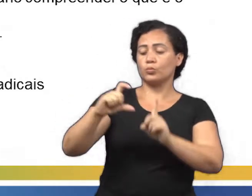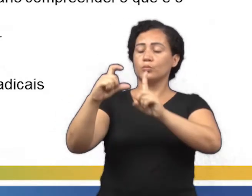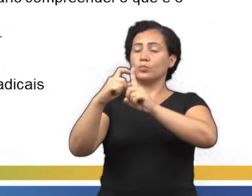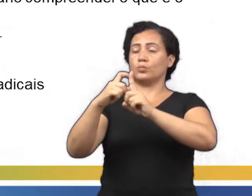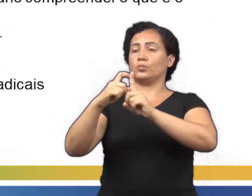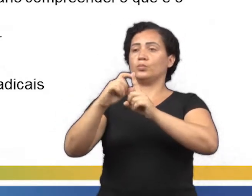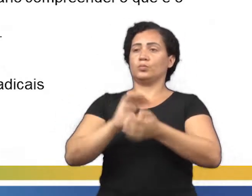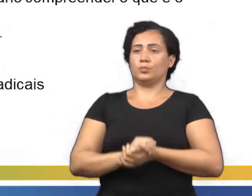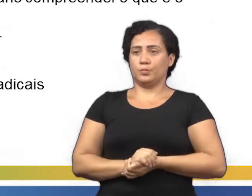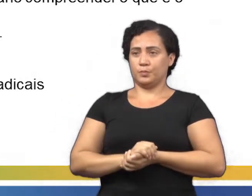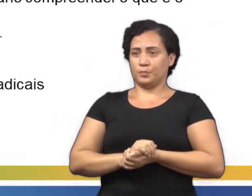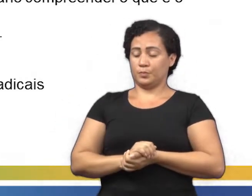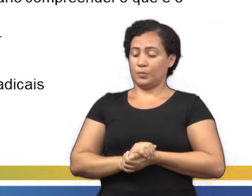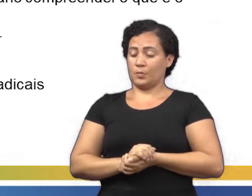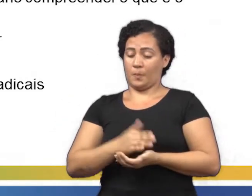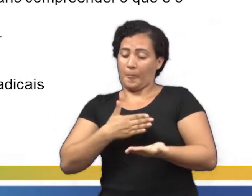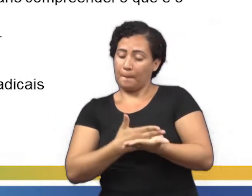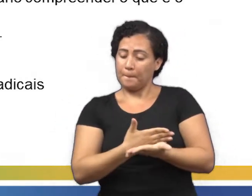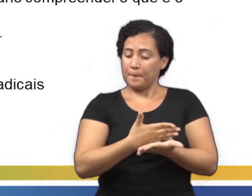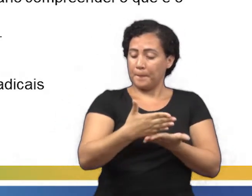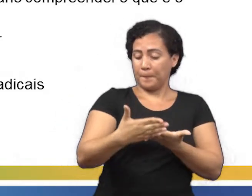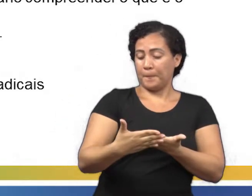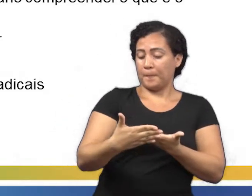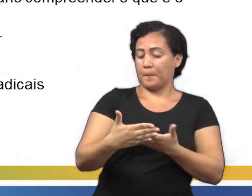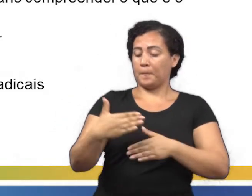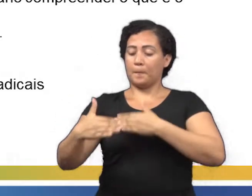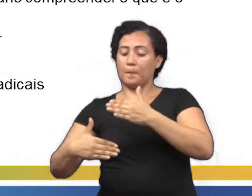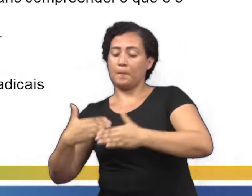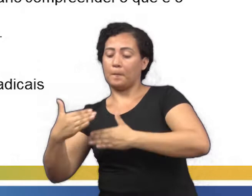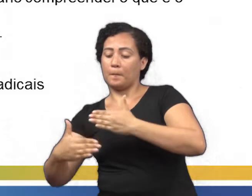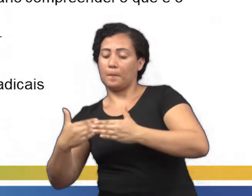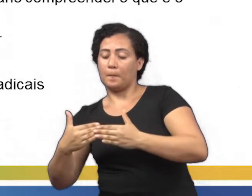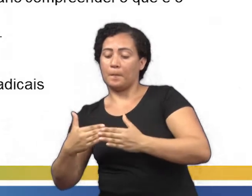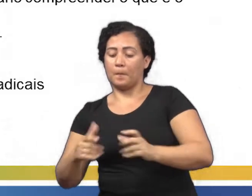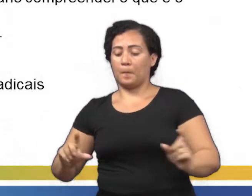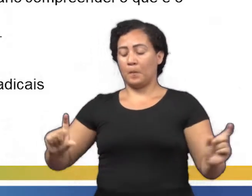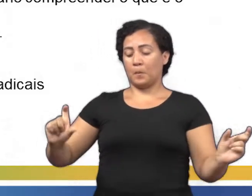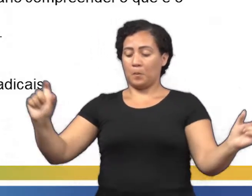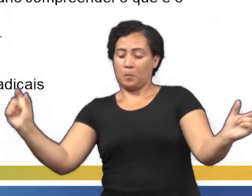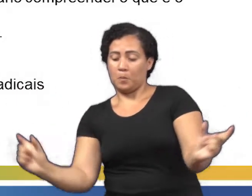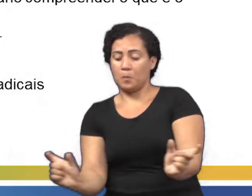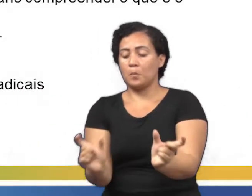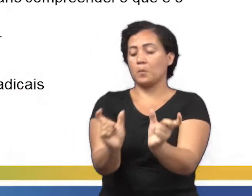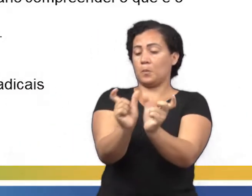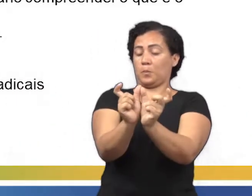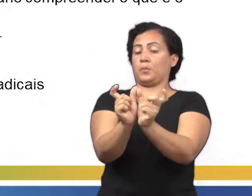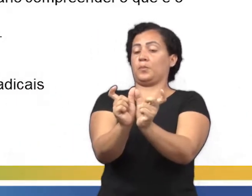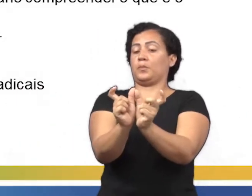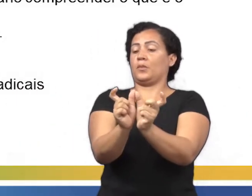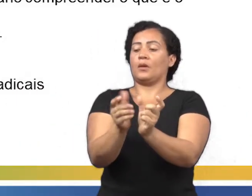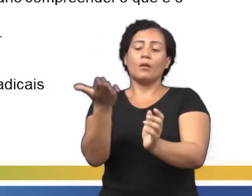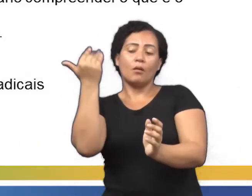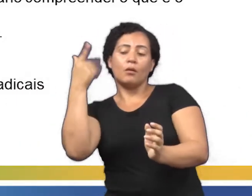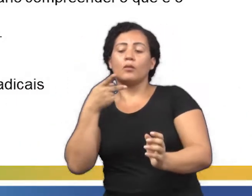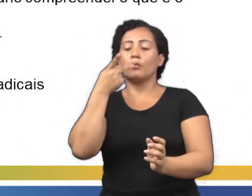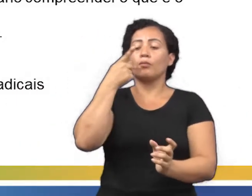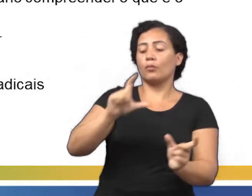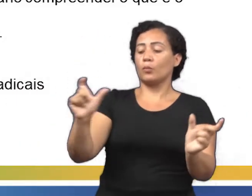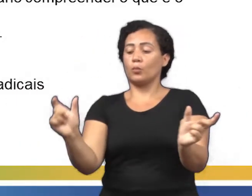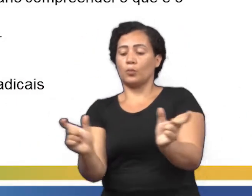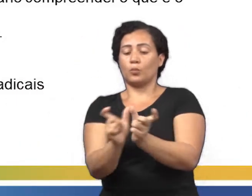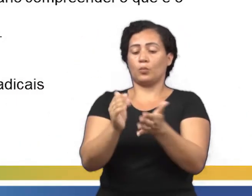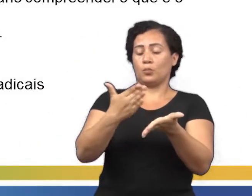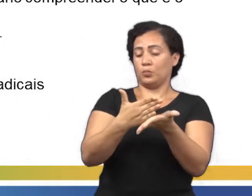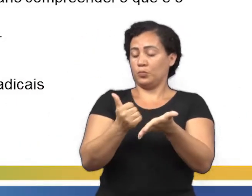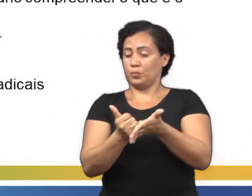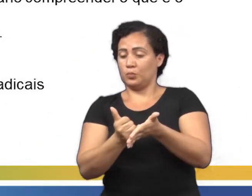dessas palavras. Nós vamos iniciar pelo processo chamado composição. Como eu já tinha falado, a composição ela se